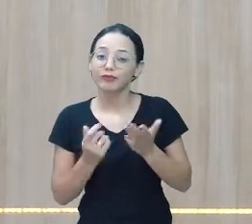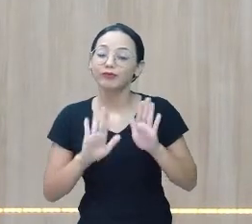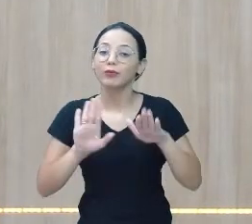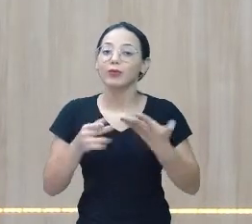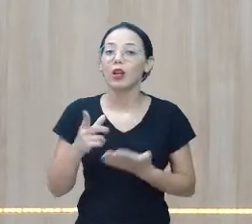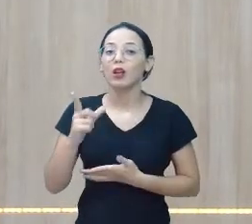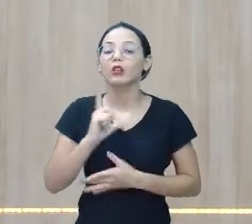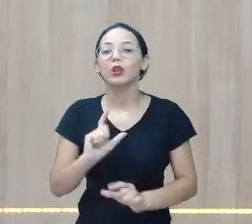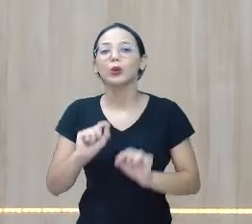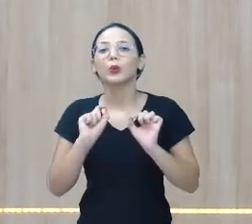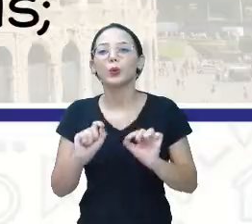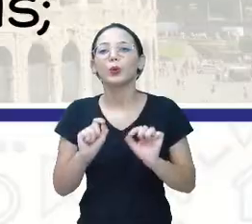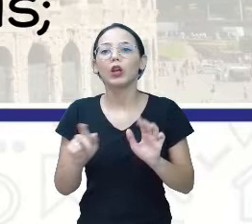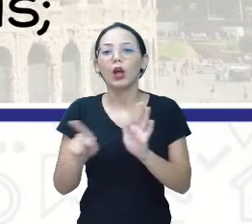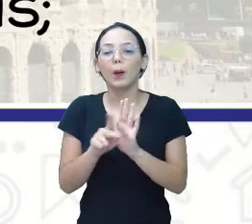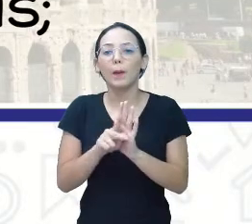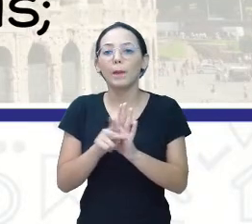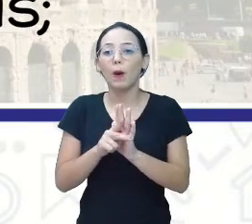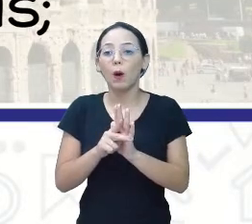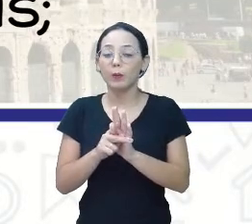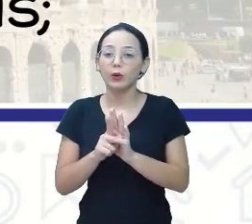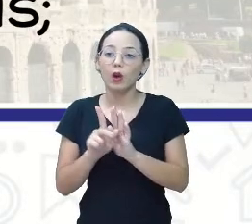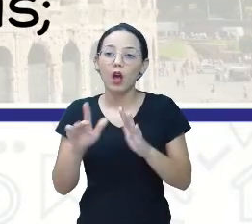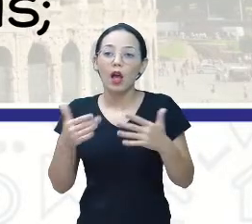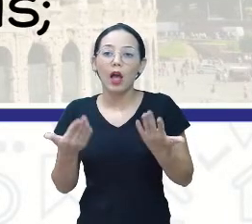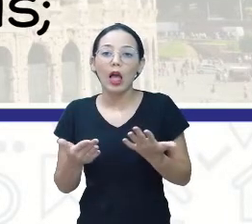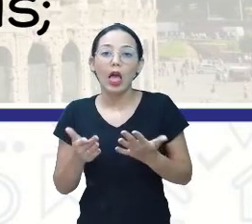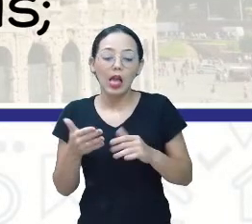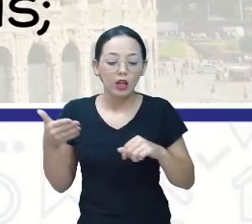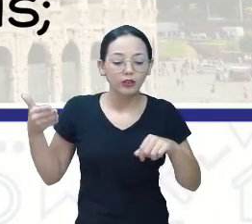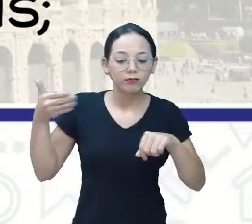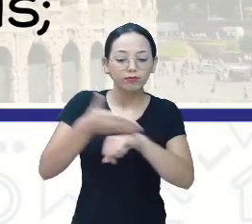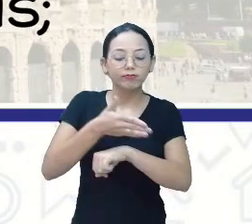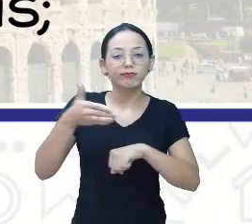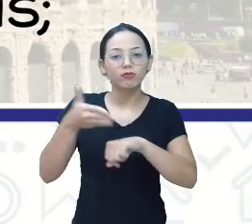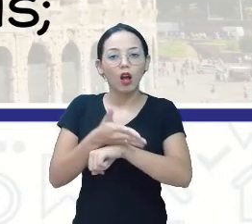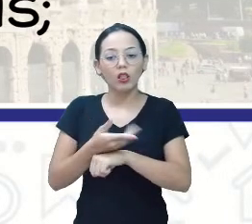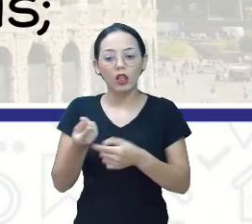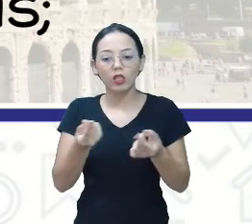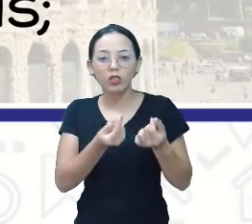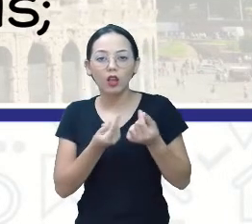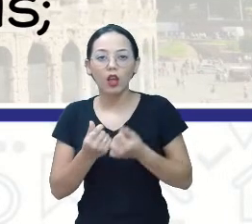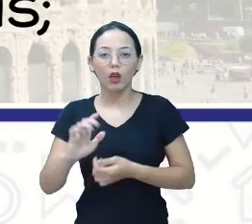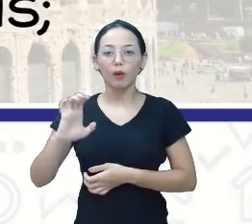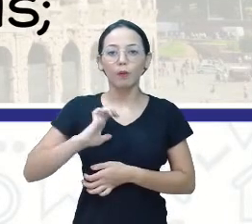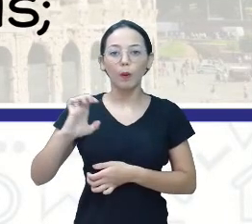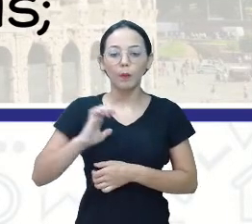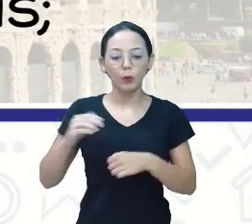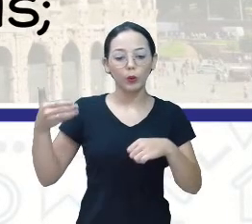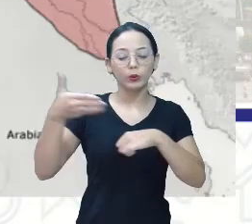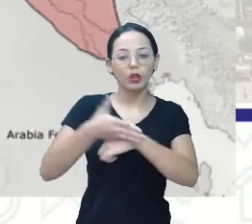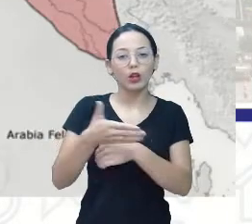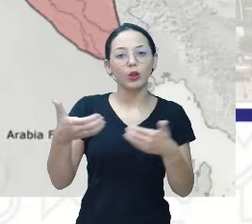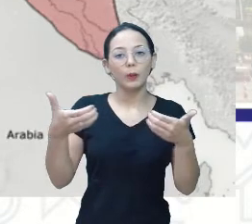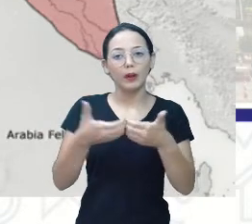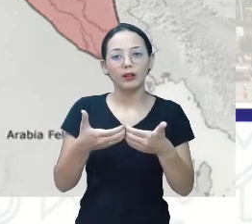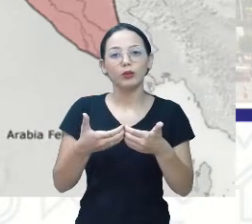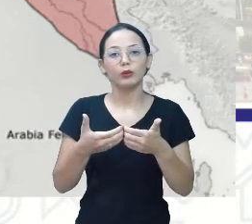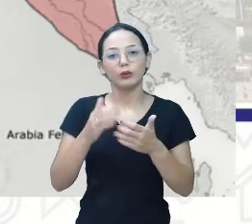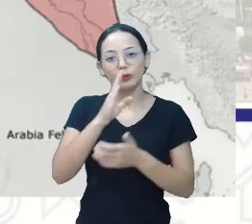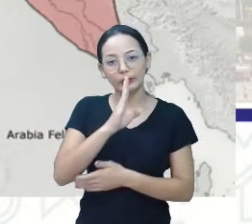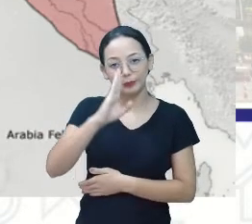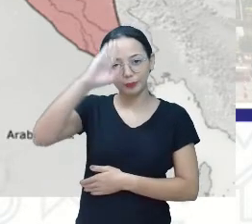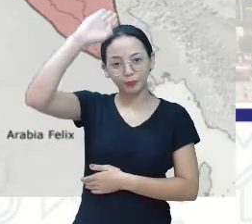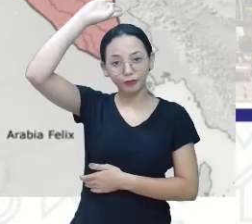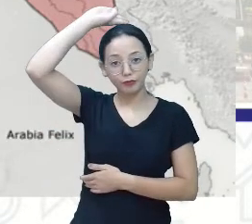vamos ter um grande afluxo, ou seja, uma grande entrada de riquezas nas fronteiras do Império.